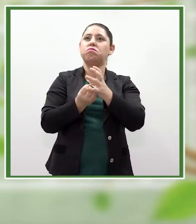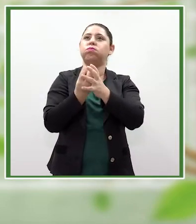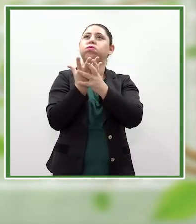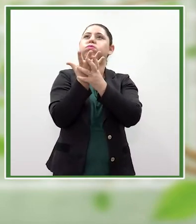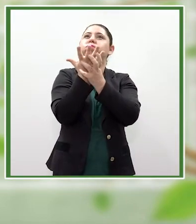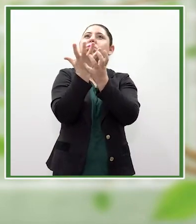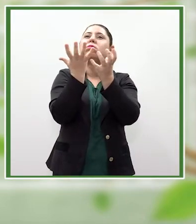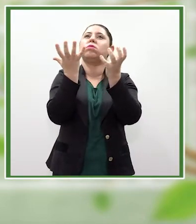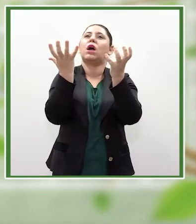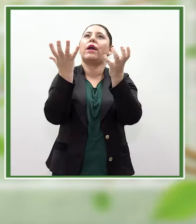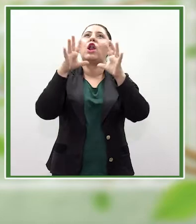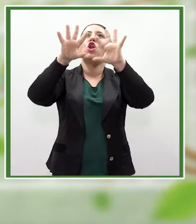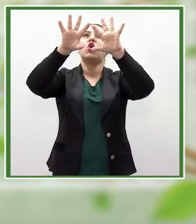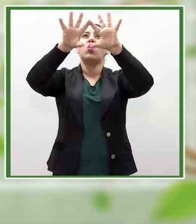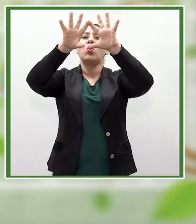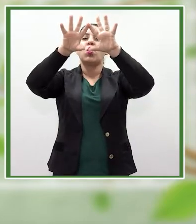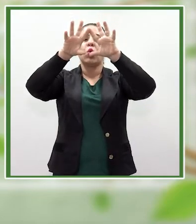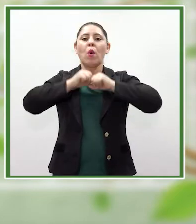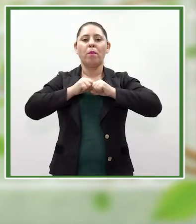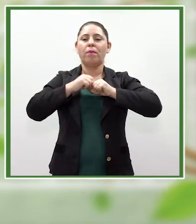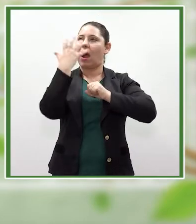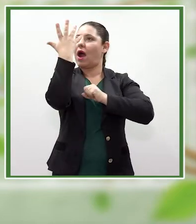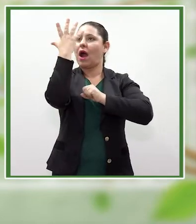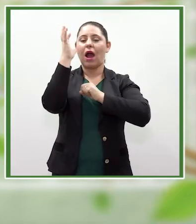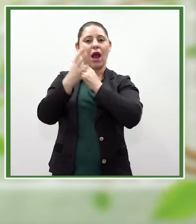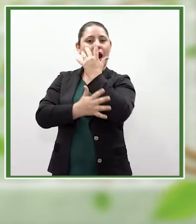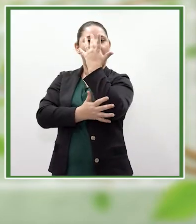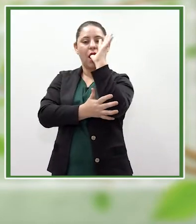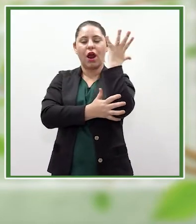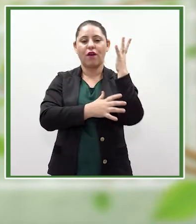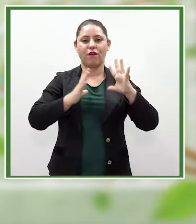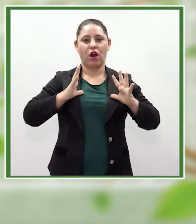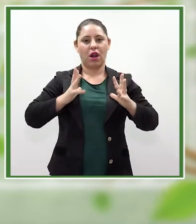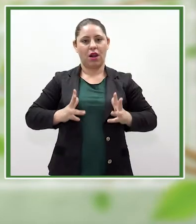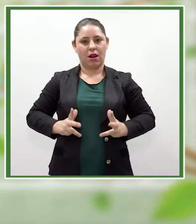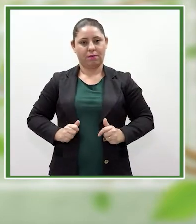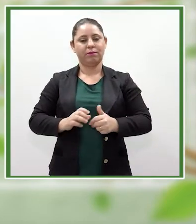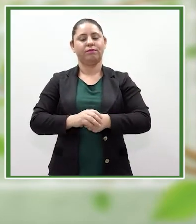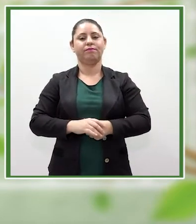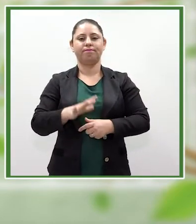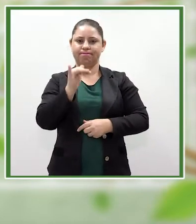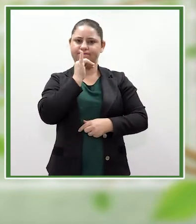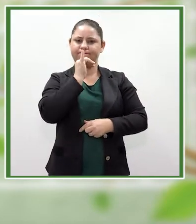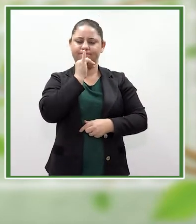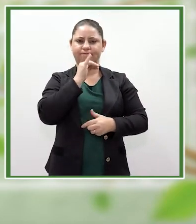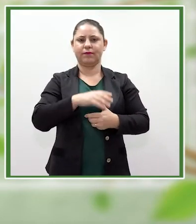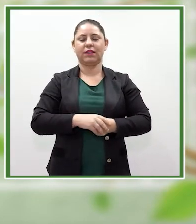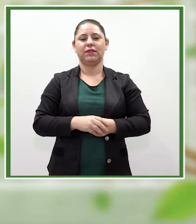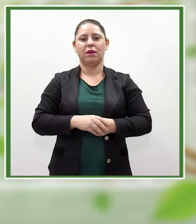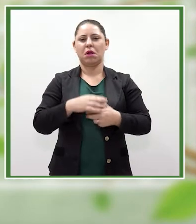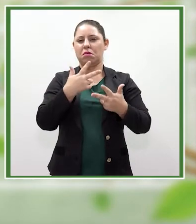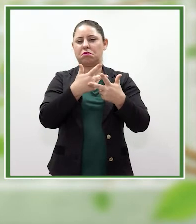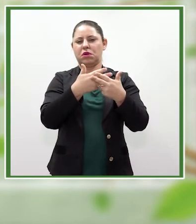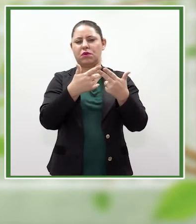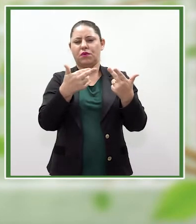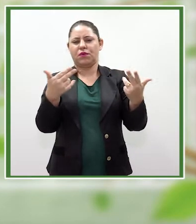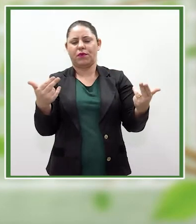da produção, né? Ou seja, os animais e as árvores, né? Que produção de carne e produção de